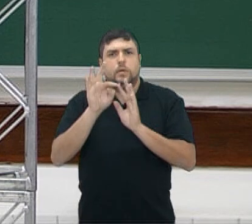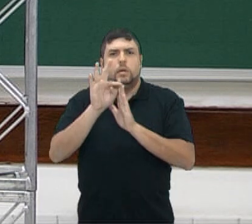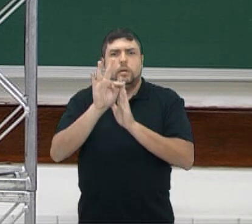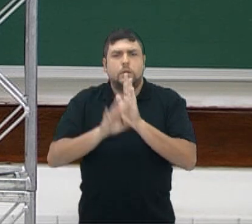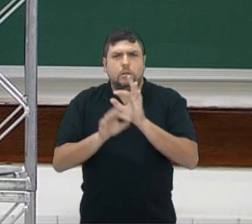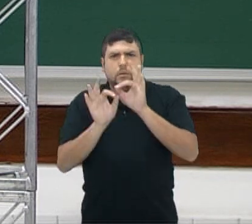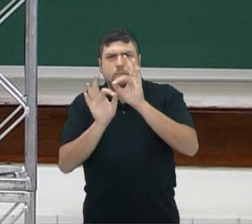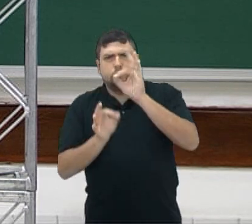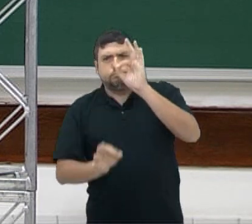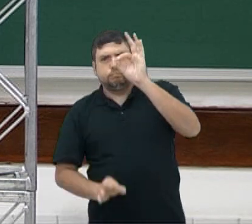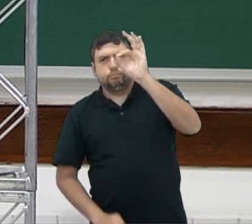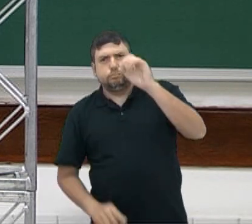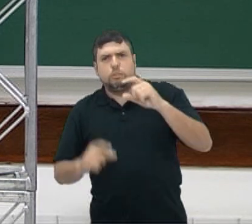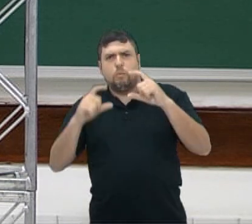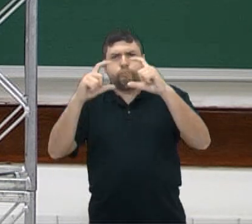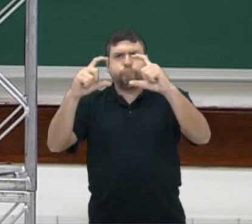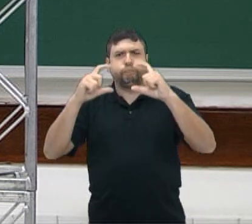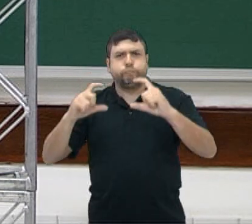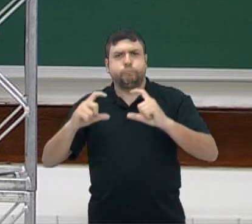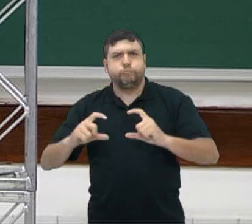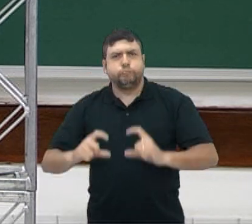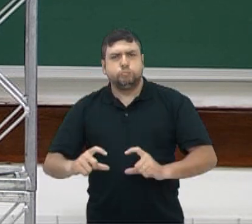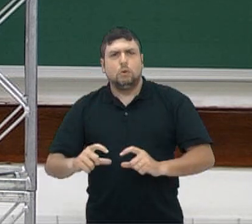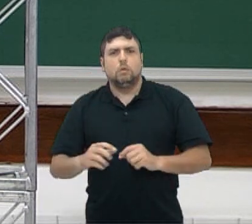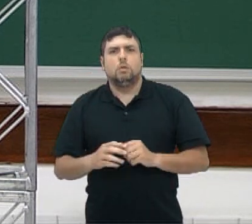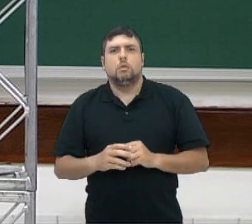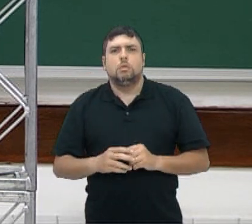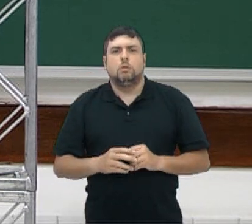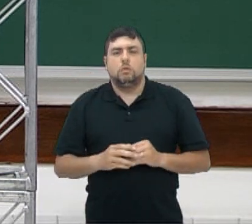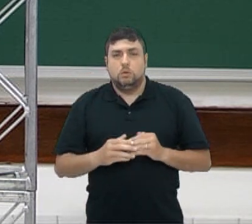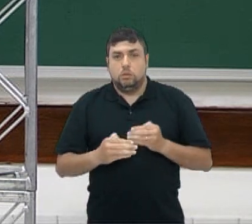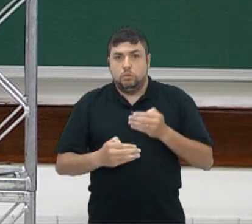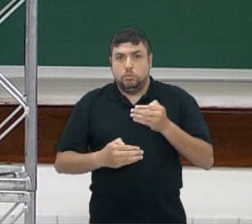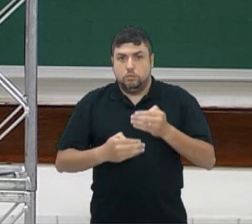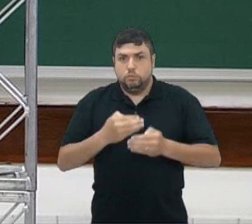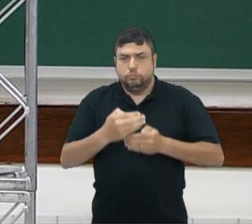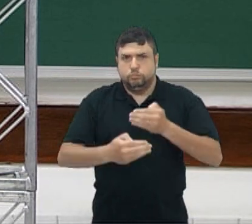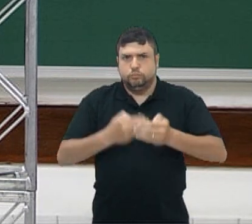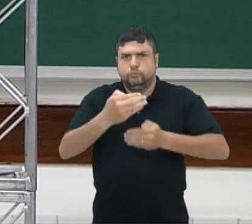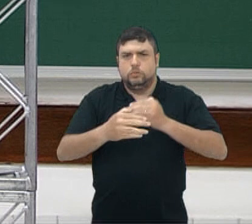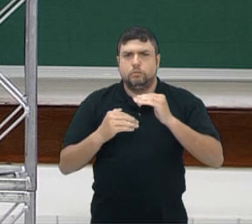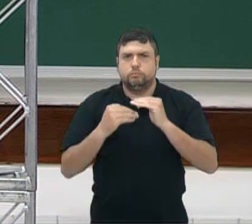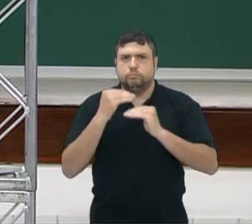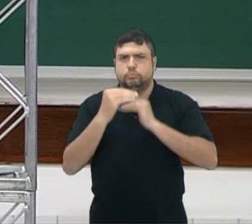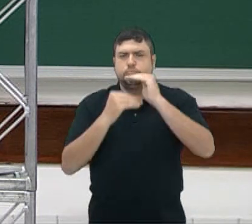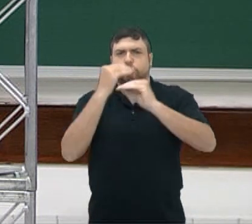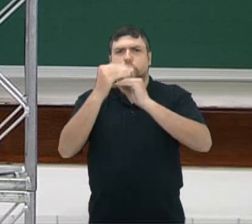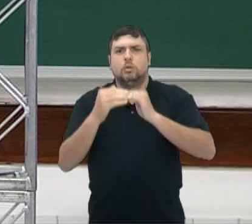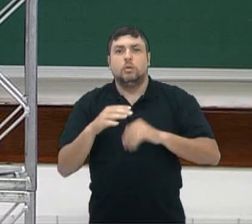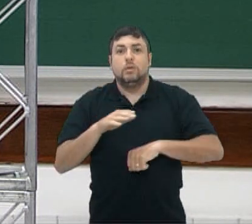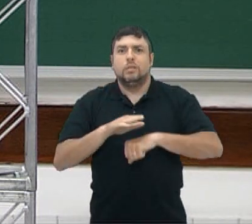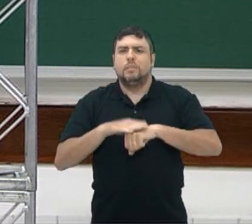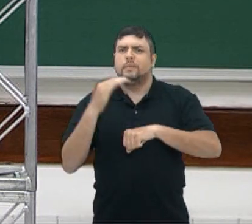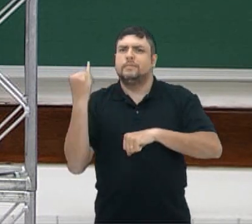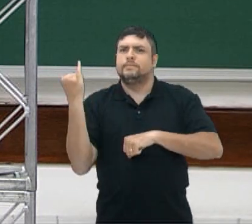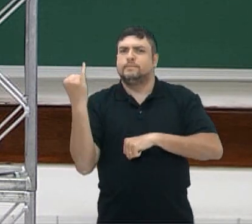de introdução, desenvolvimento e conclusão. E no desenvolvimento é que é a parte mais importante, porque é justamente onde você vai